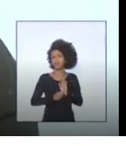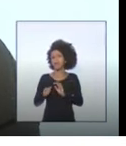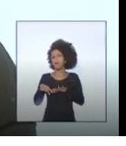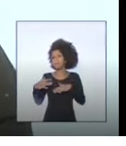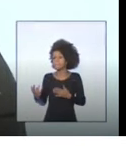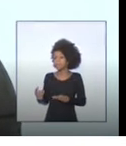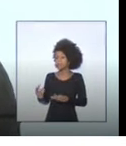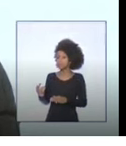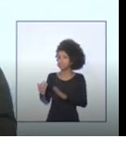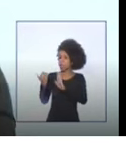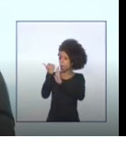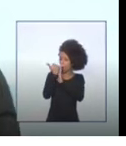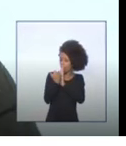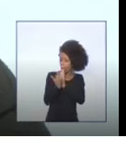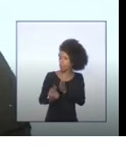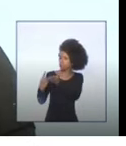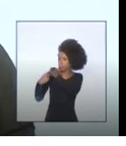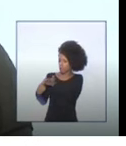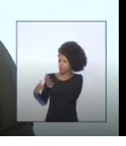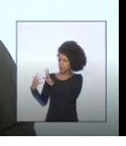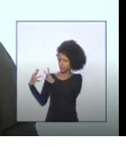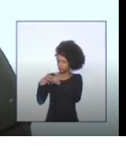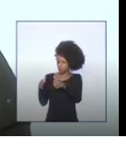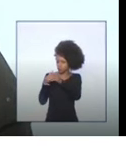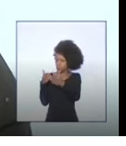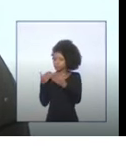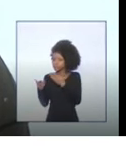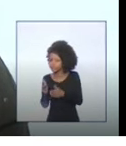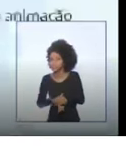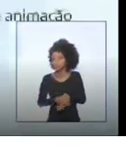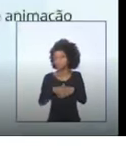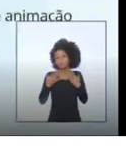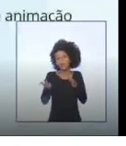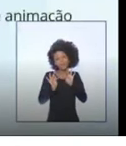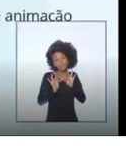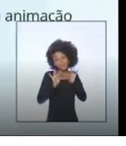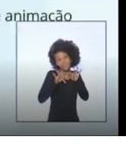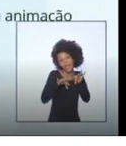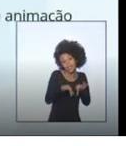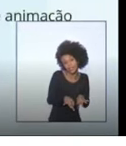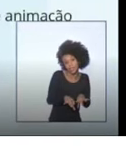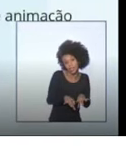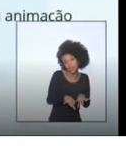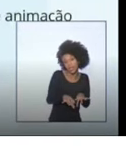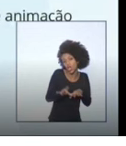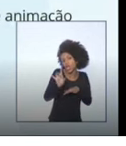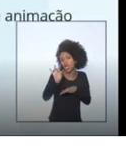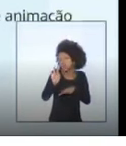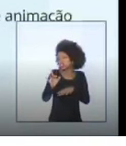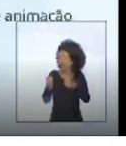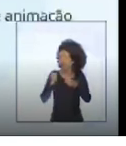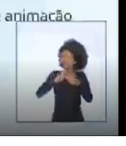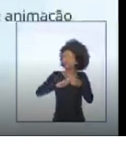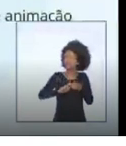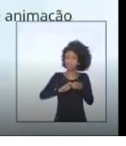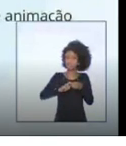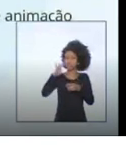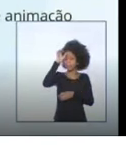então estabeleça os combinados do nosso chat. E para só para a gente poder encerrar então a aula de hoje, eu só queria retomar um pouquinho dos